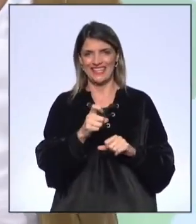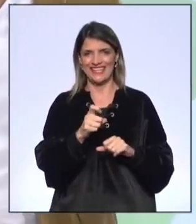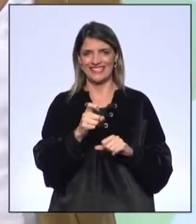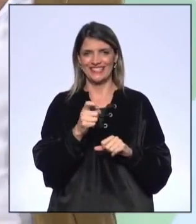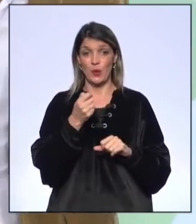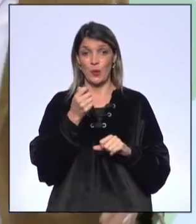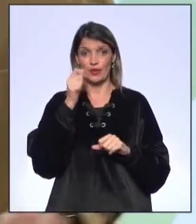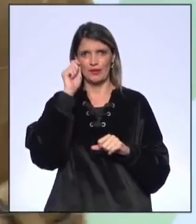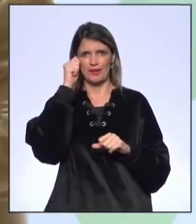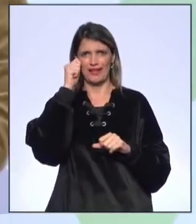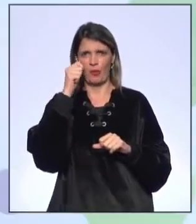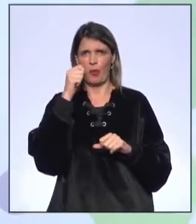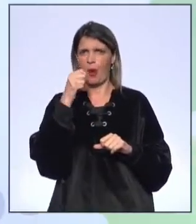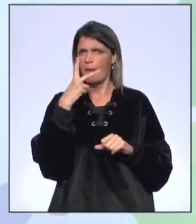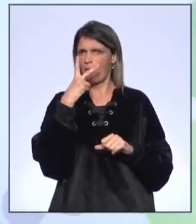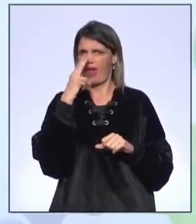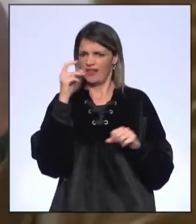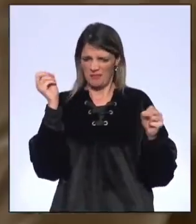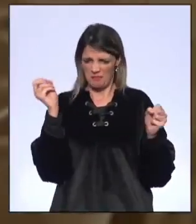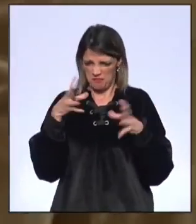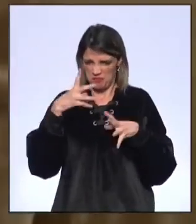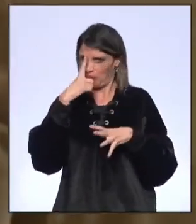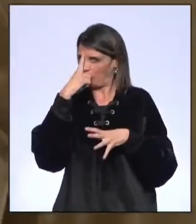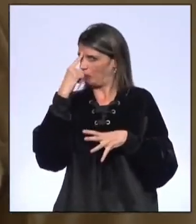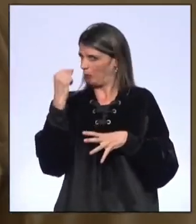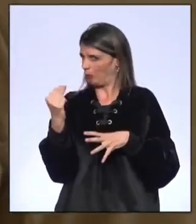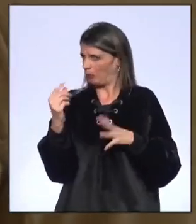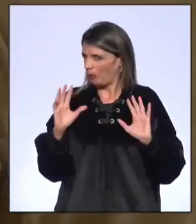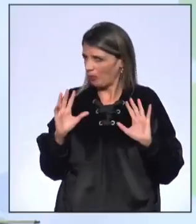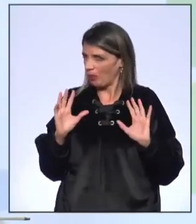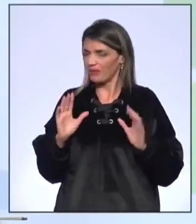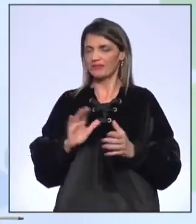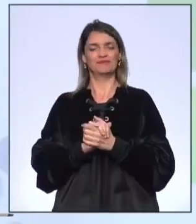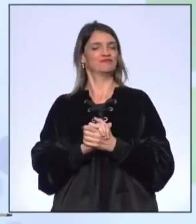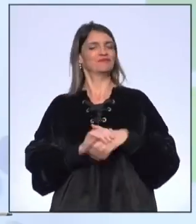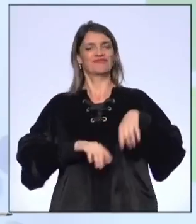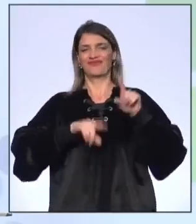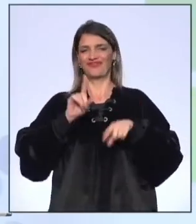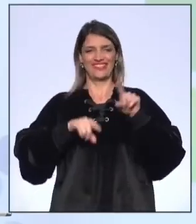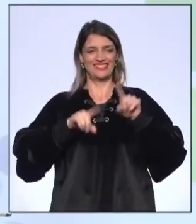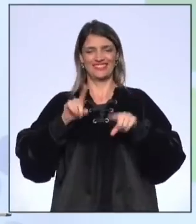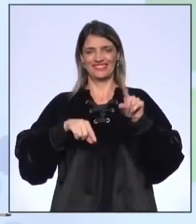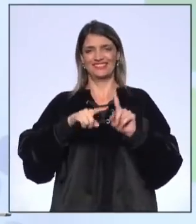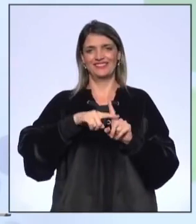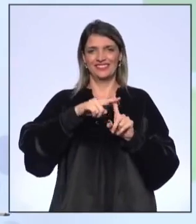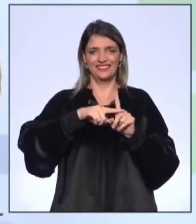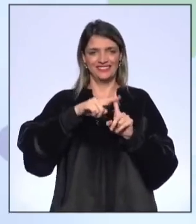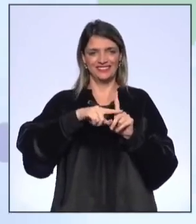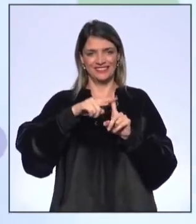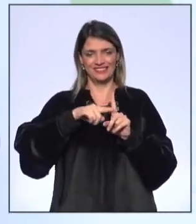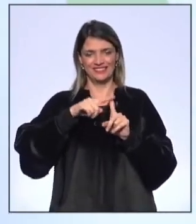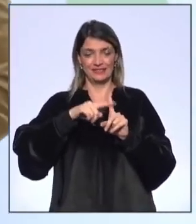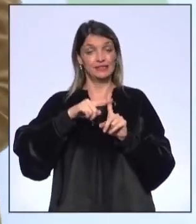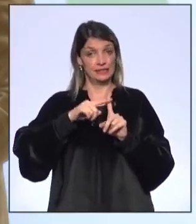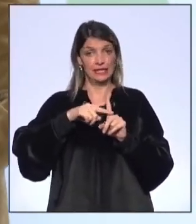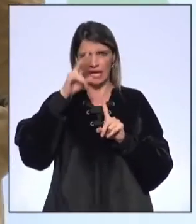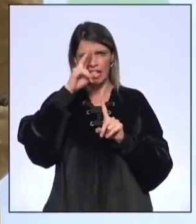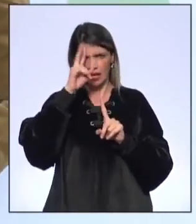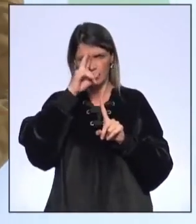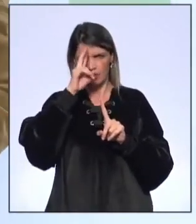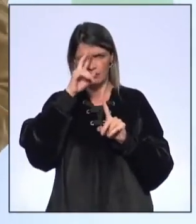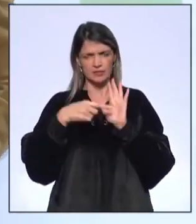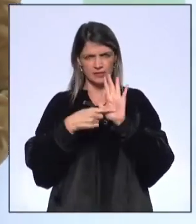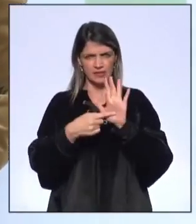se isso é bruxaria. Ó, e aí, variação de temperatura. Lembra que eu falei com vocês? Né?